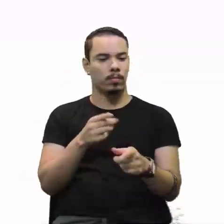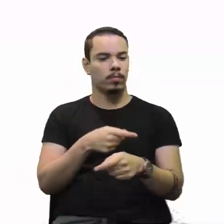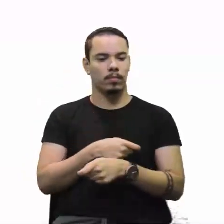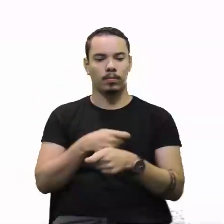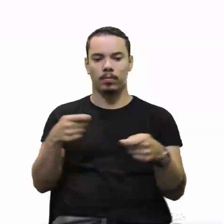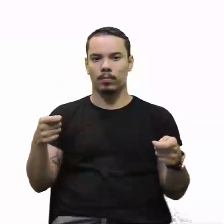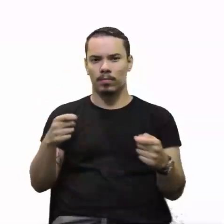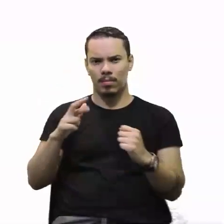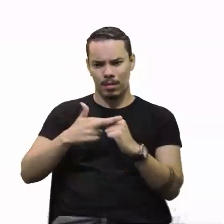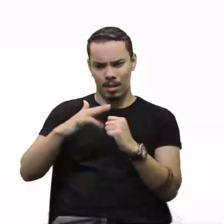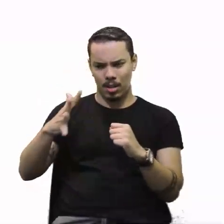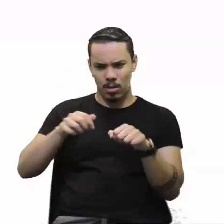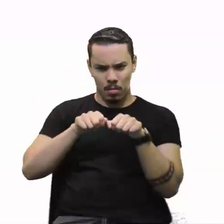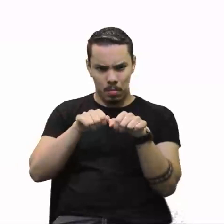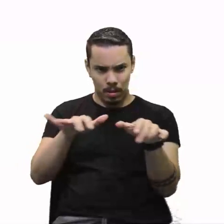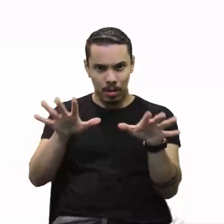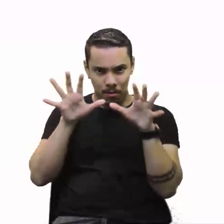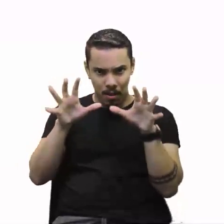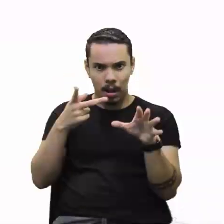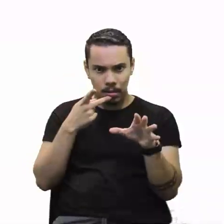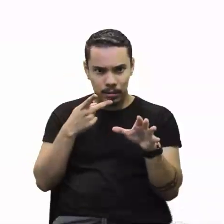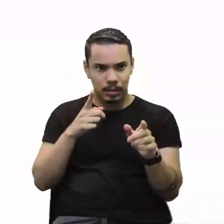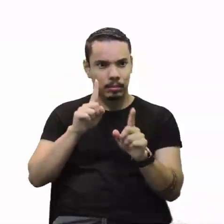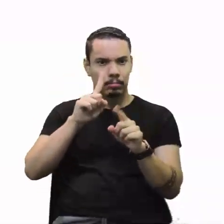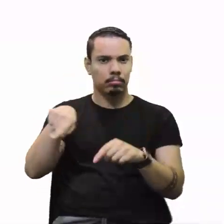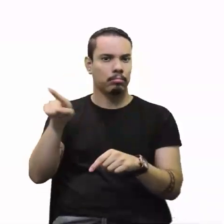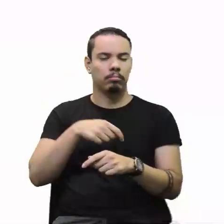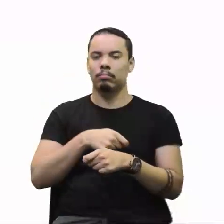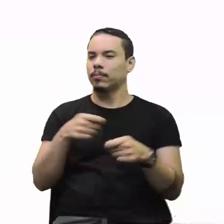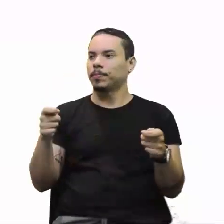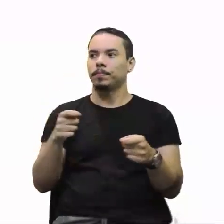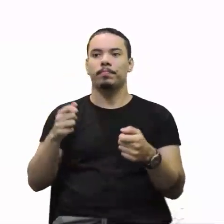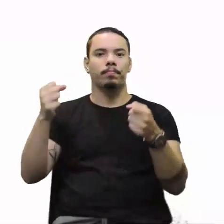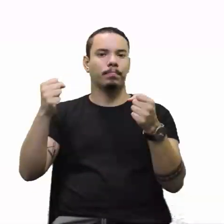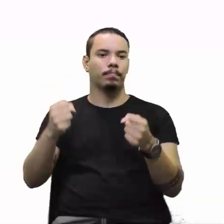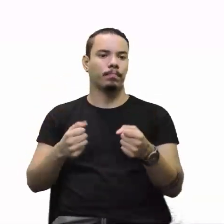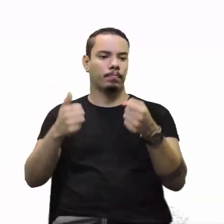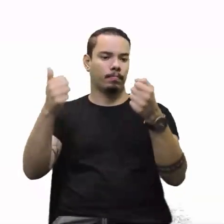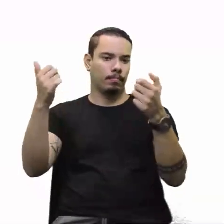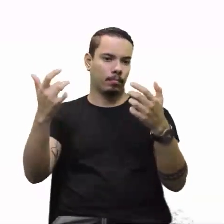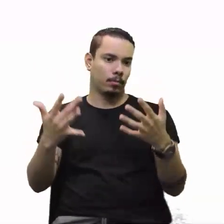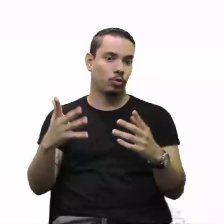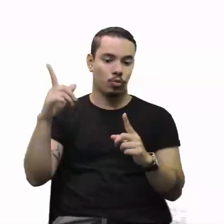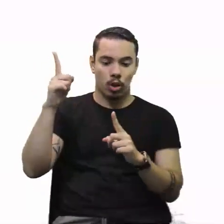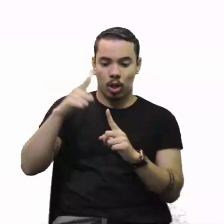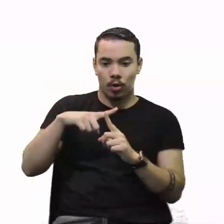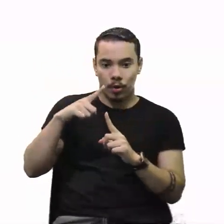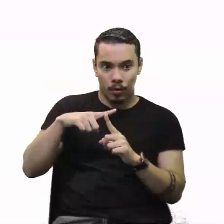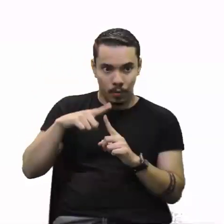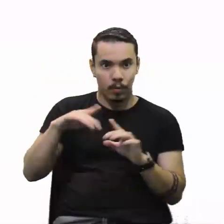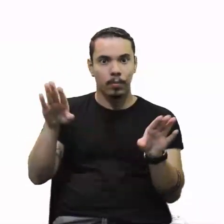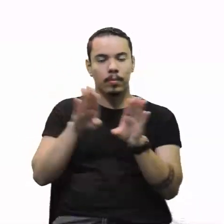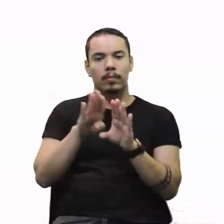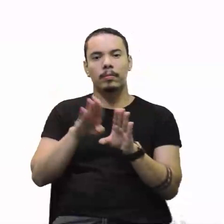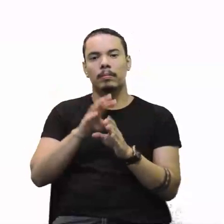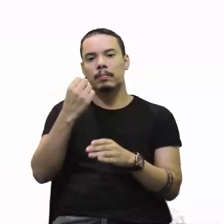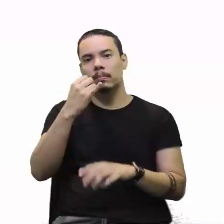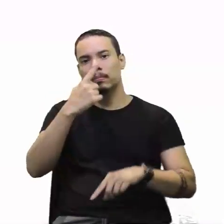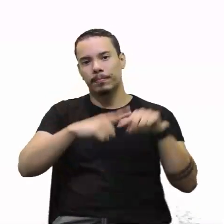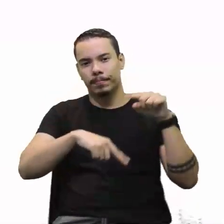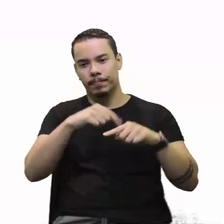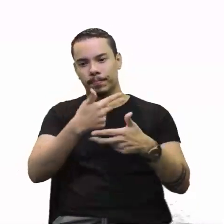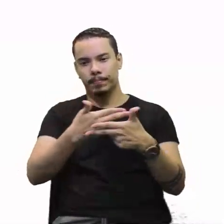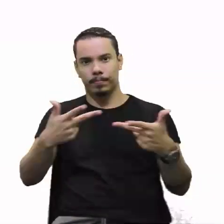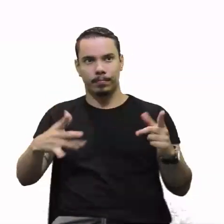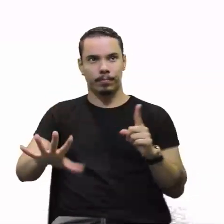torna radioativo. Dizer que ele foi irradiado, tem que saber com qual tipo e se o material